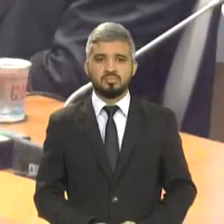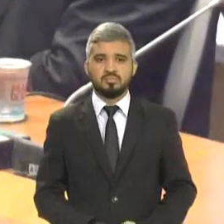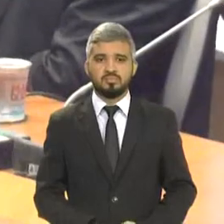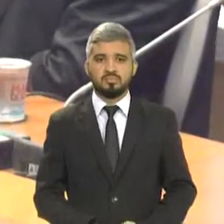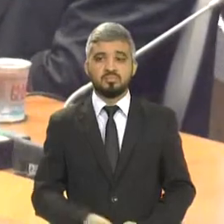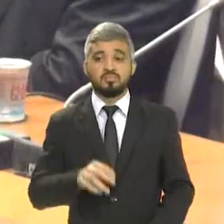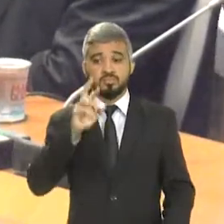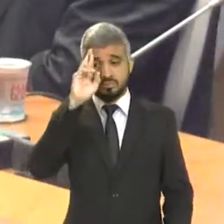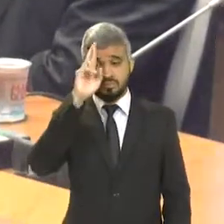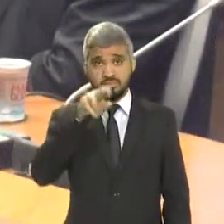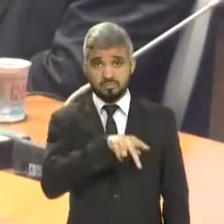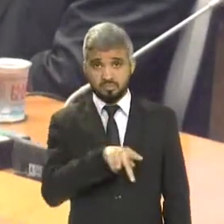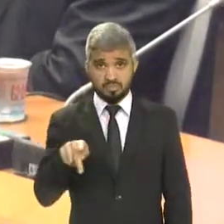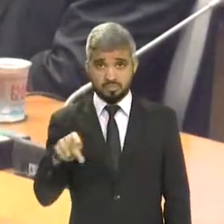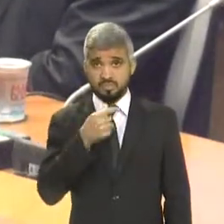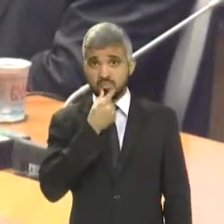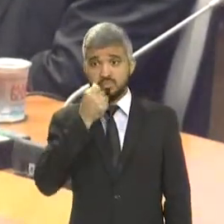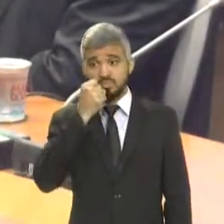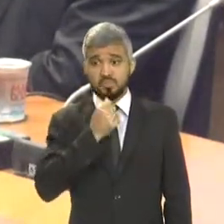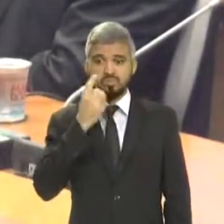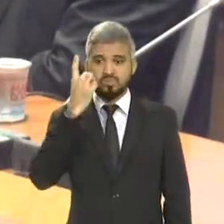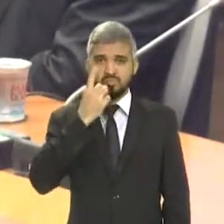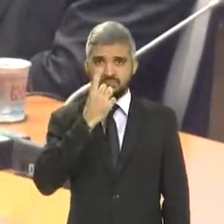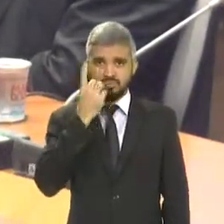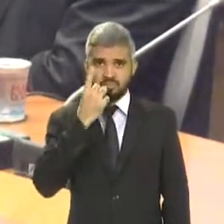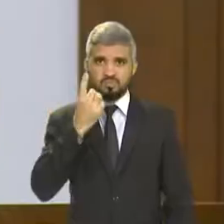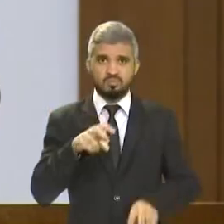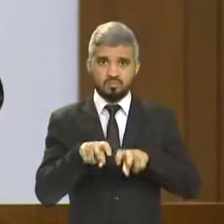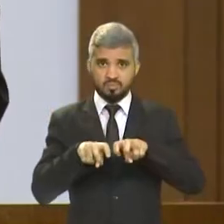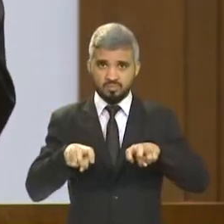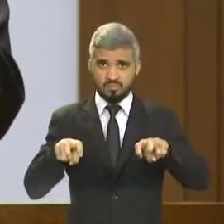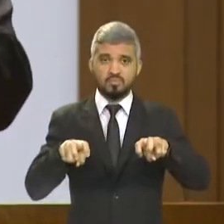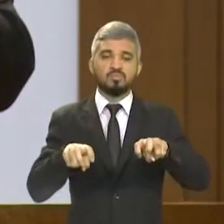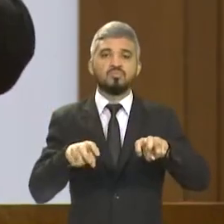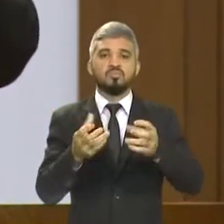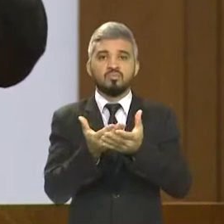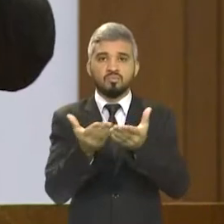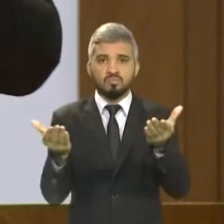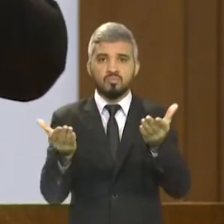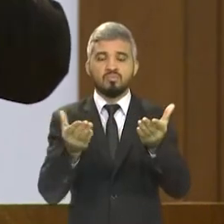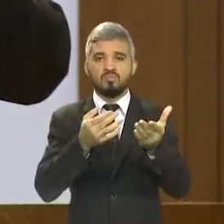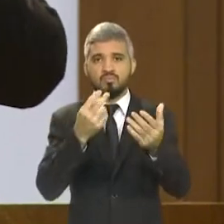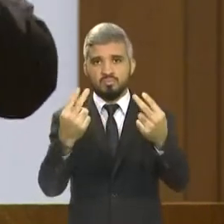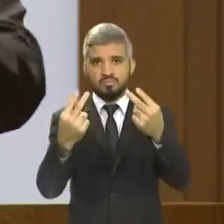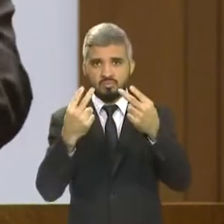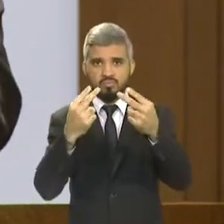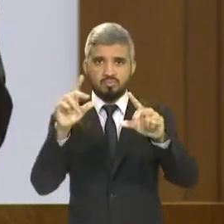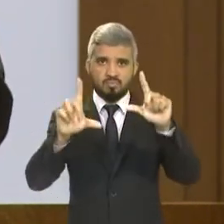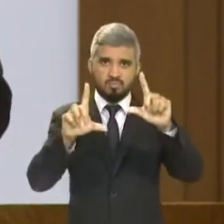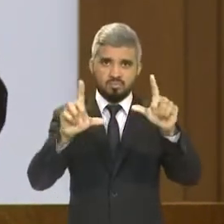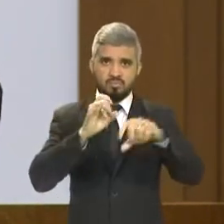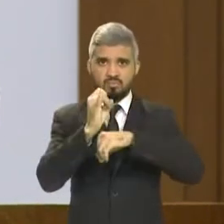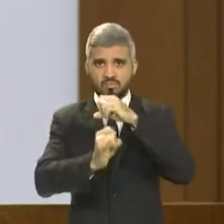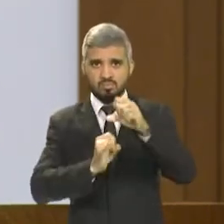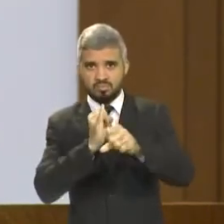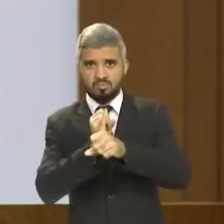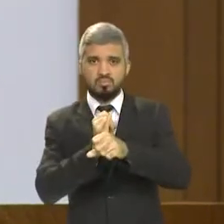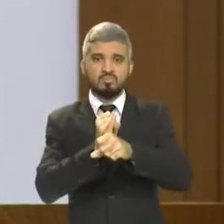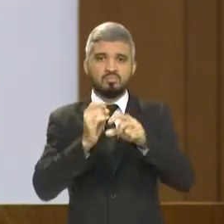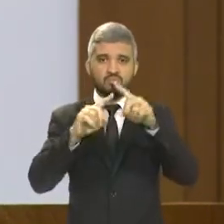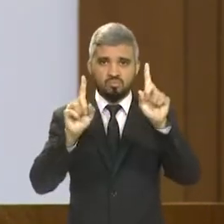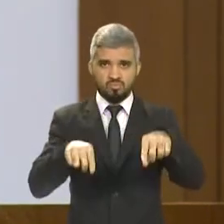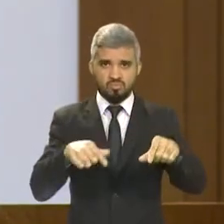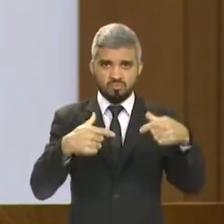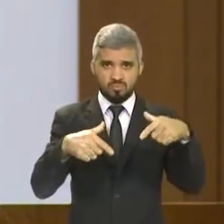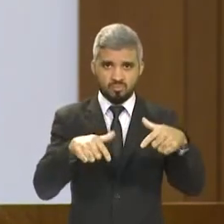Senhor presidente, senhoras e senhores deputados, membros da galeria internauta, telespectadores da TV Assembleia, funcionários desse poder. Senhor